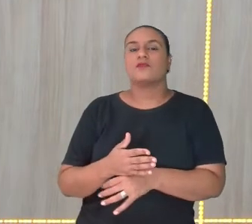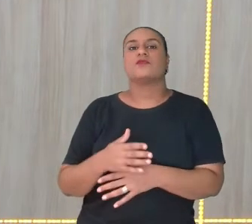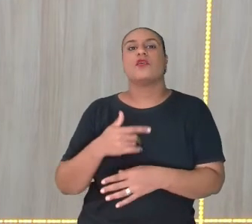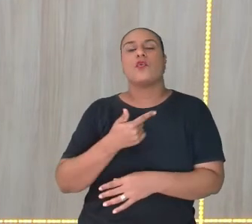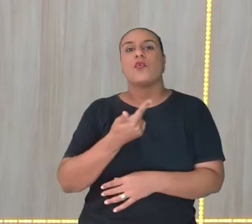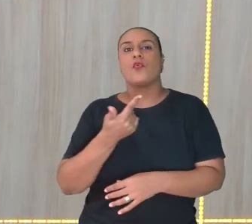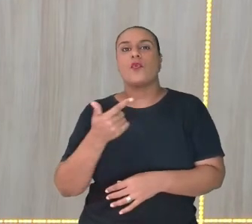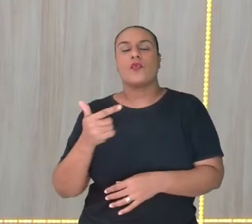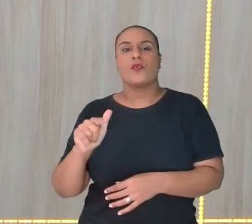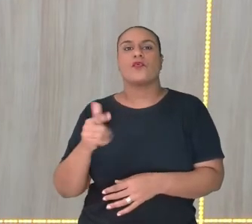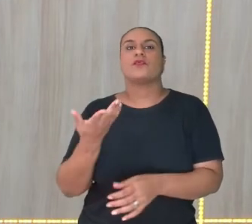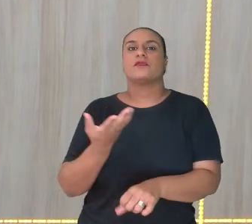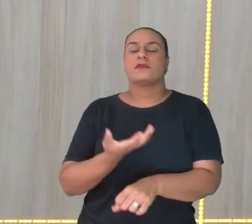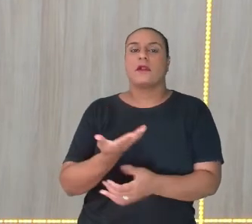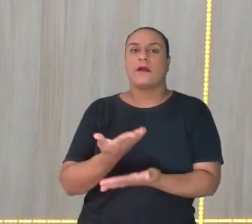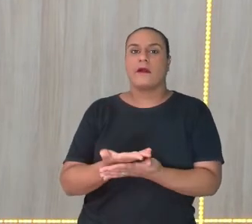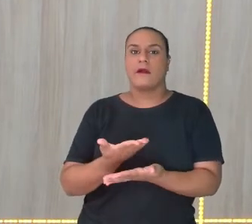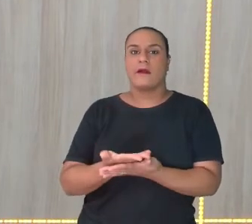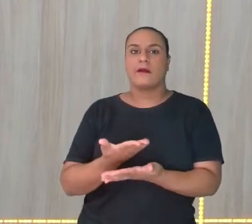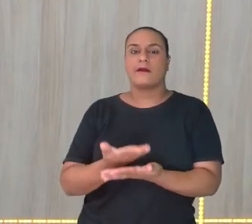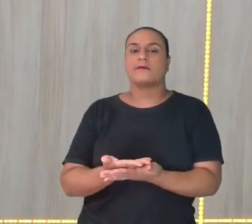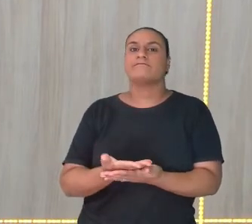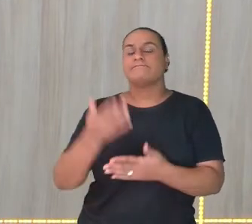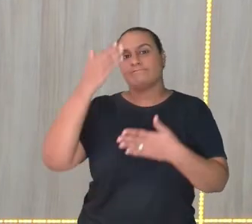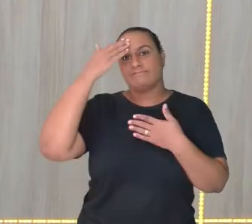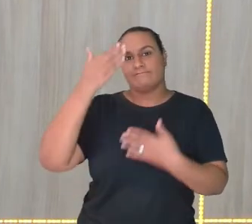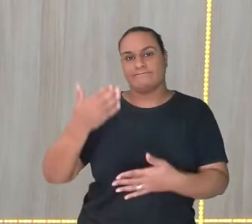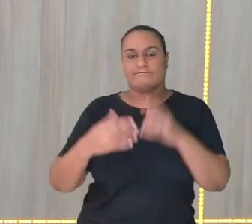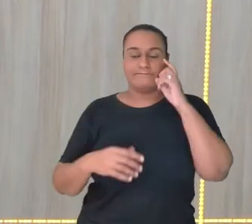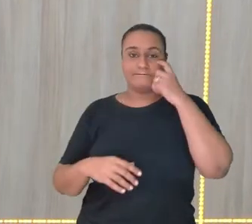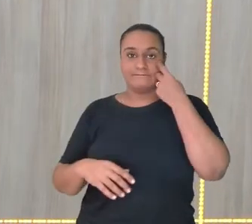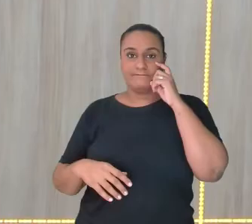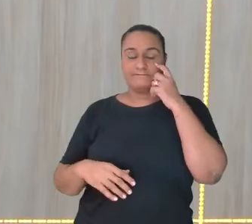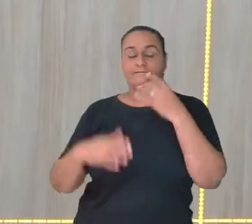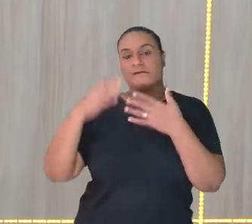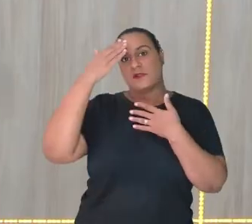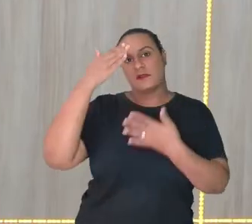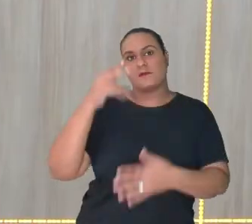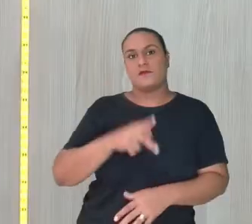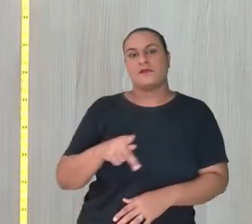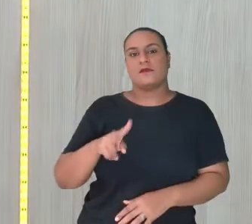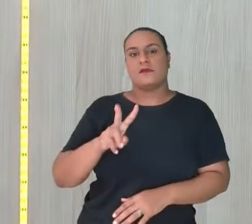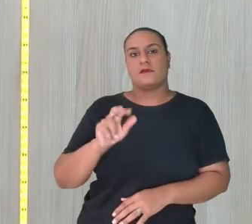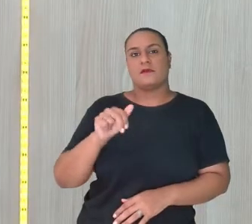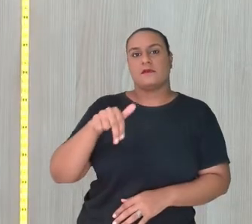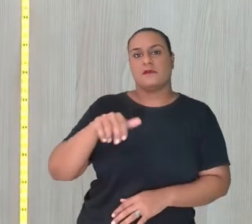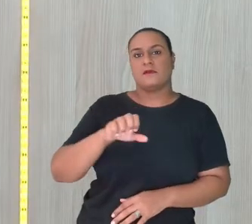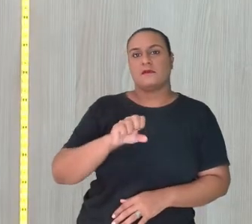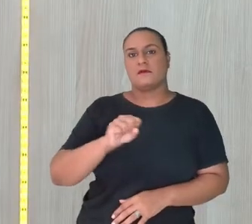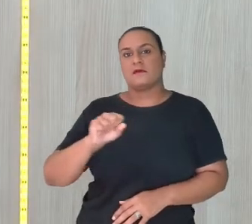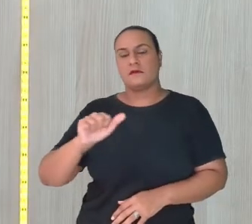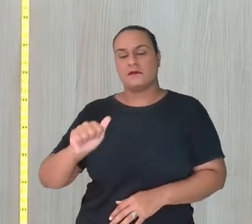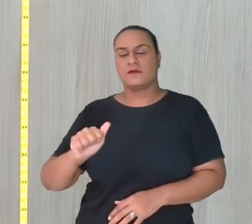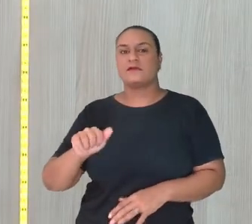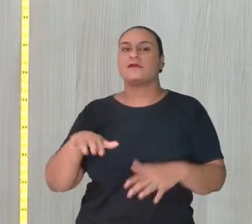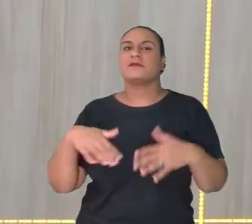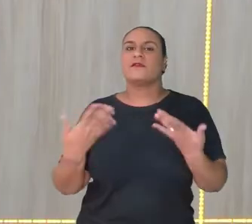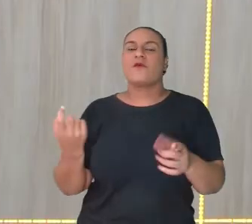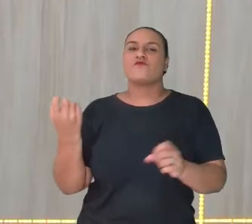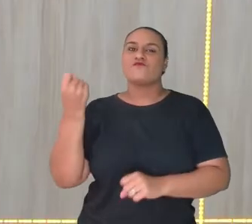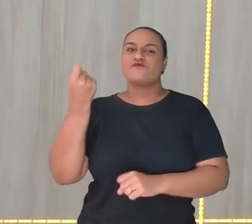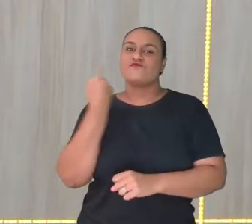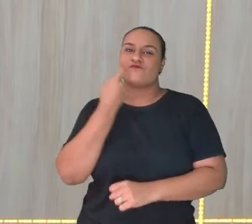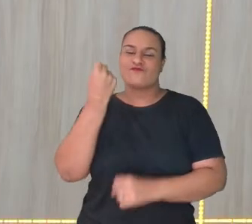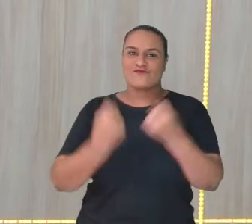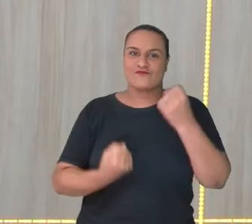nossos colegas que vão nos suceder. Agradecer a Elaine, agradecer a professora Vanessa. É isso.